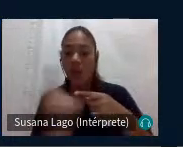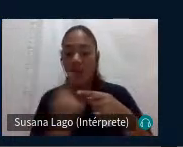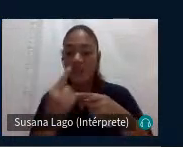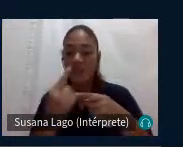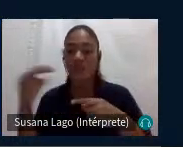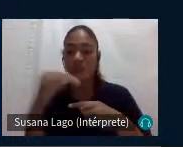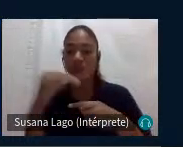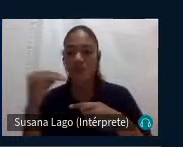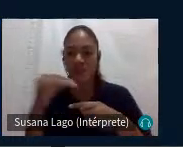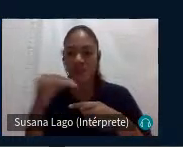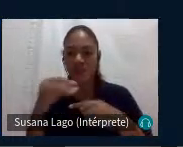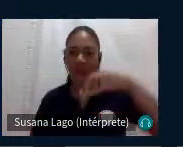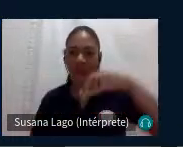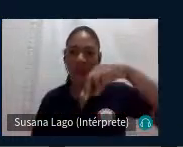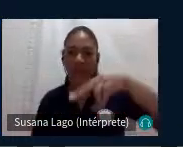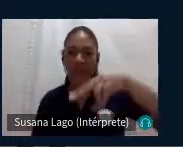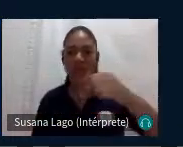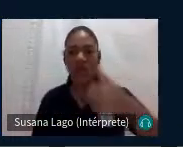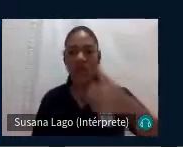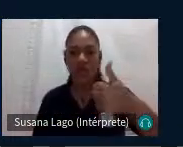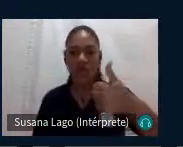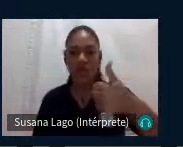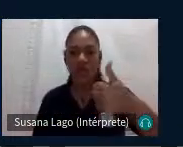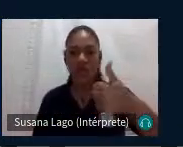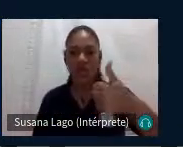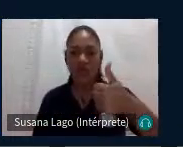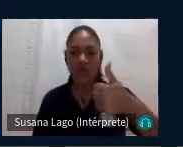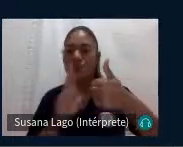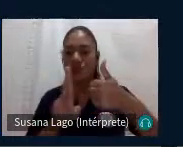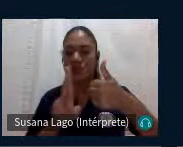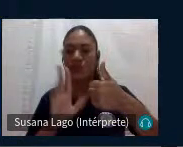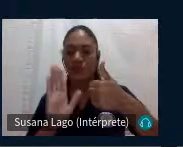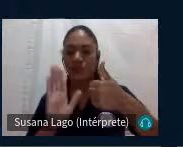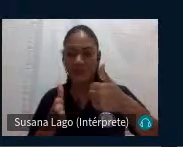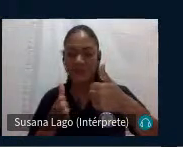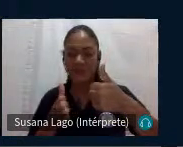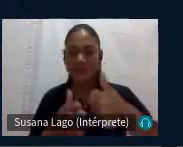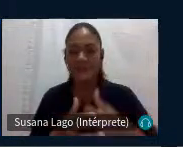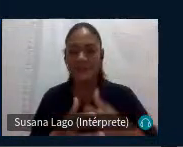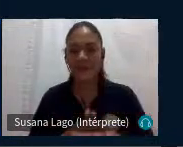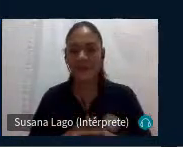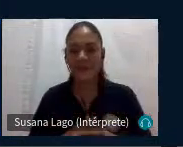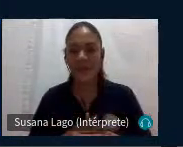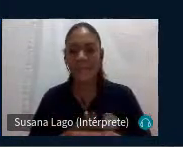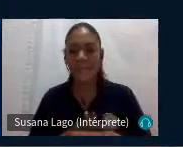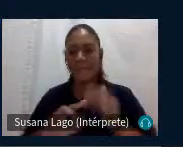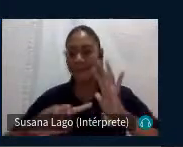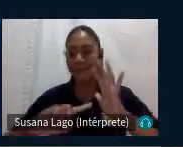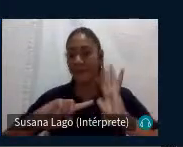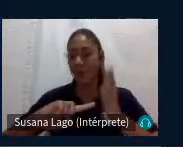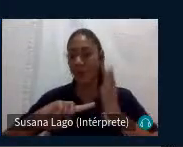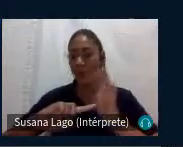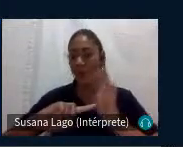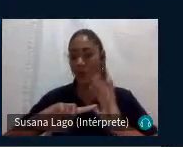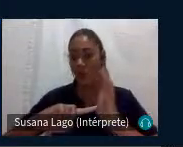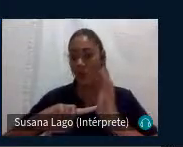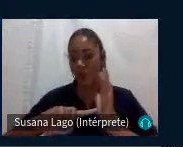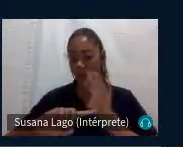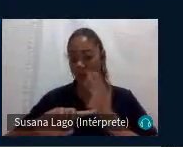pegar o N1, que é a questão que eu resolvi para vocês, uma que eu resolvi para vocês. O motor faz 650 rotações por